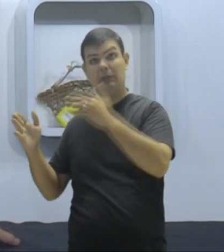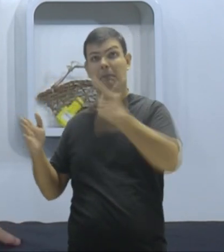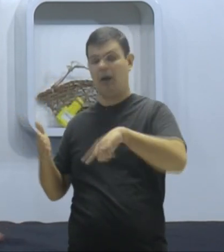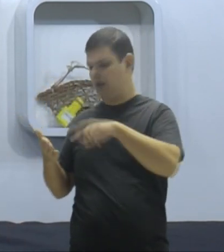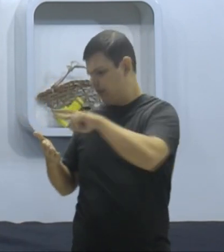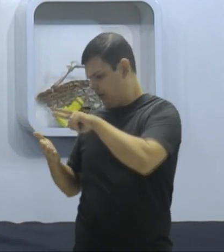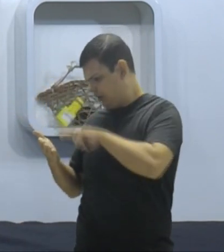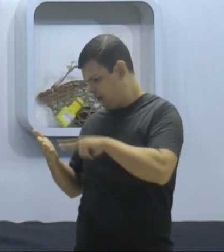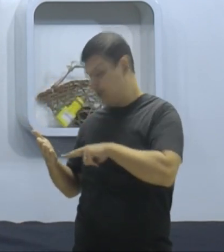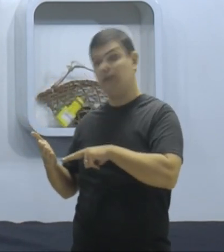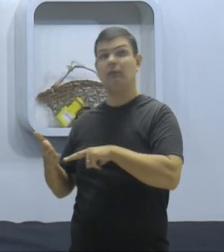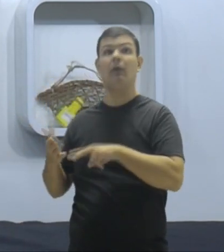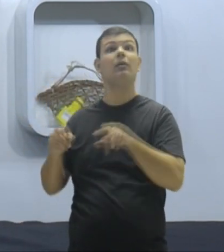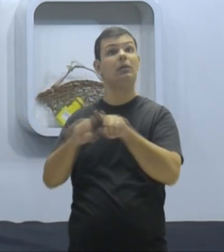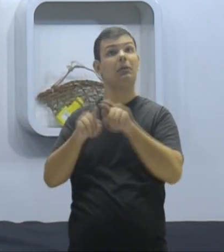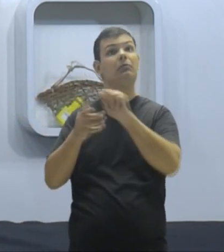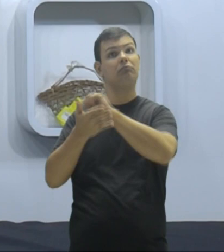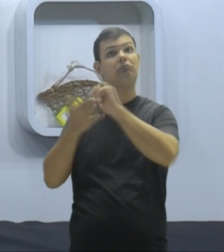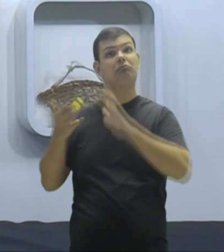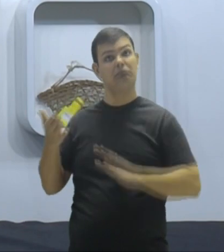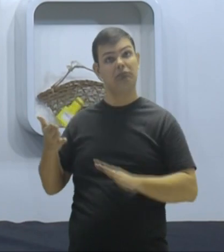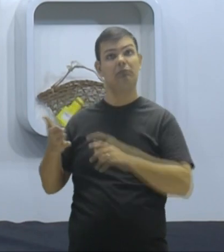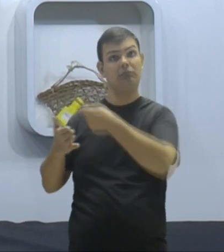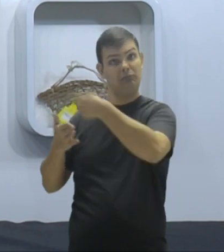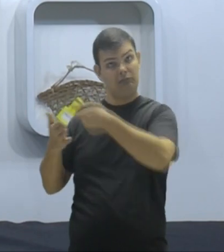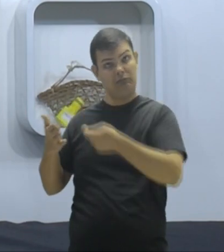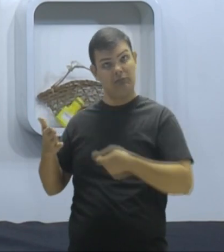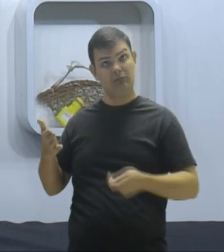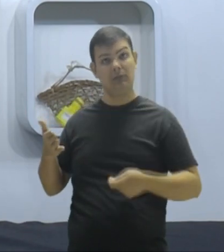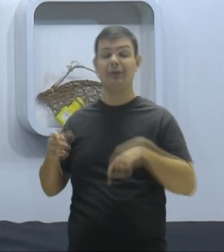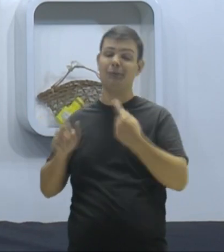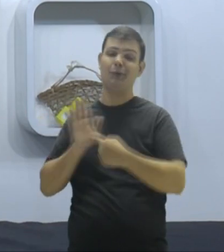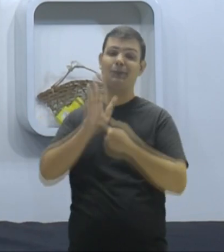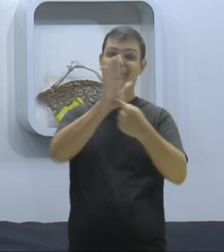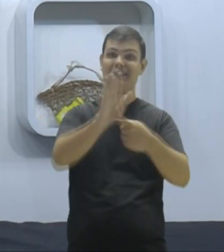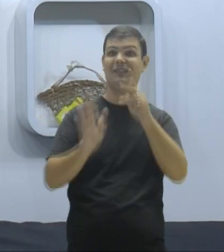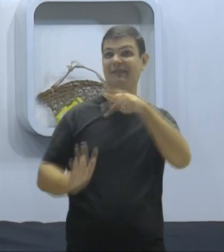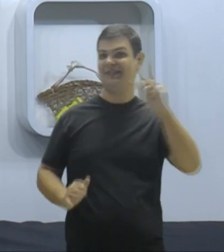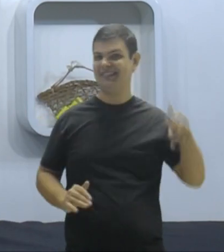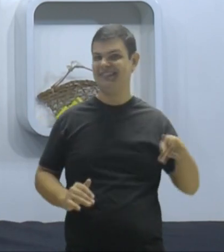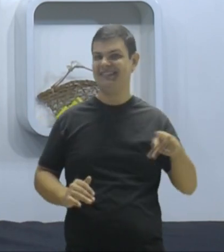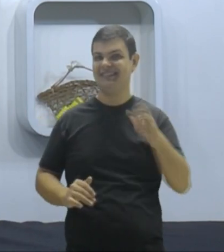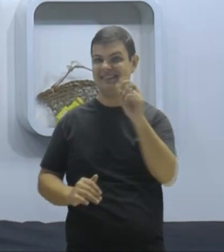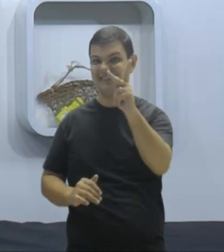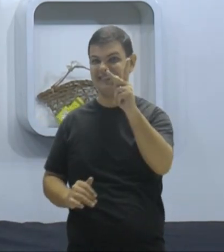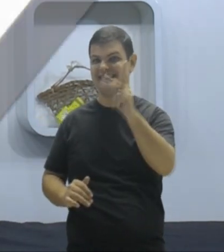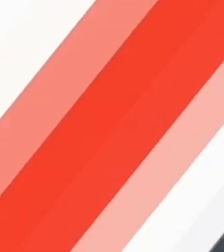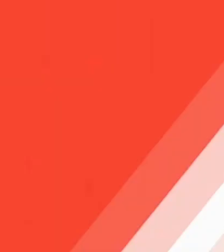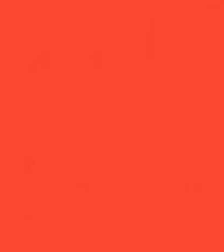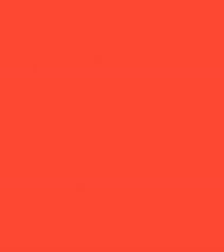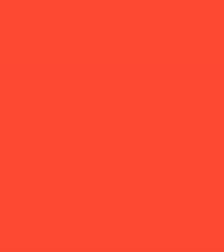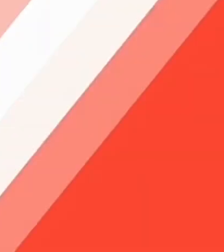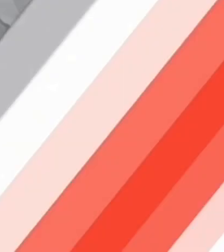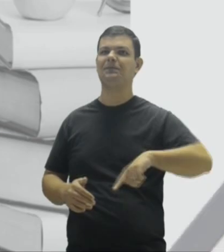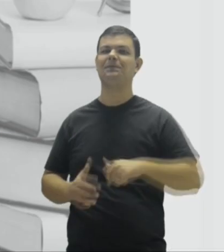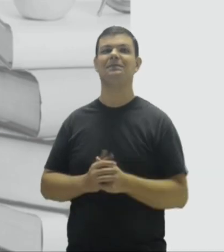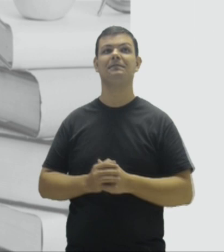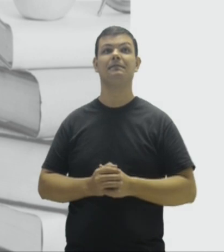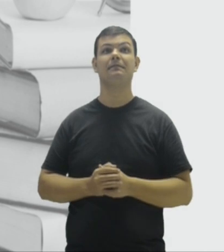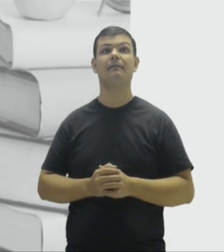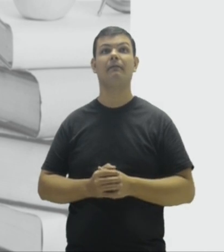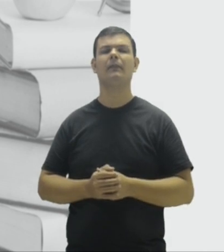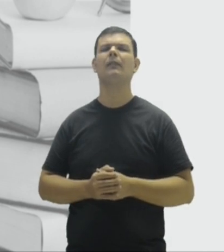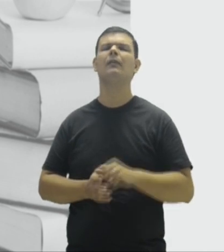pode preencher as atividades e depois mostrar para o seu professor. Tudo bem? Vamos lá. Bem, você